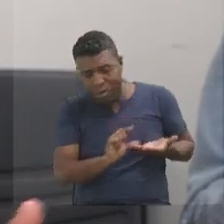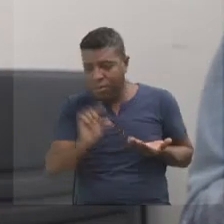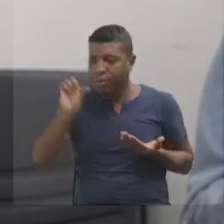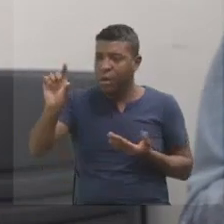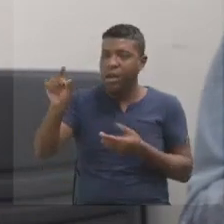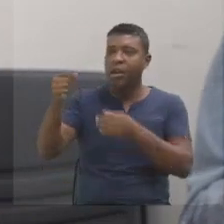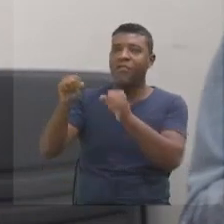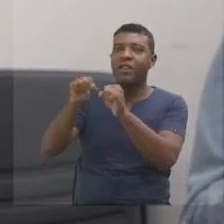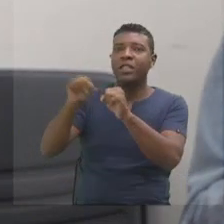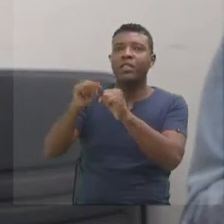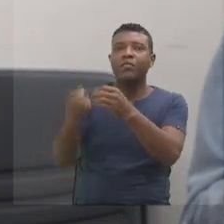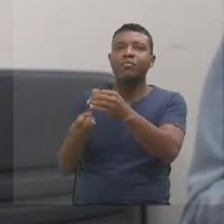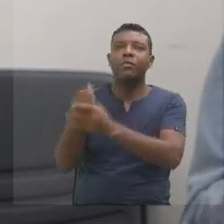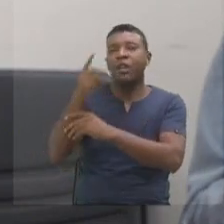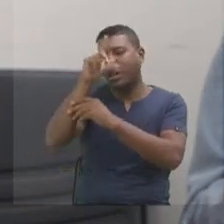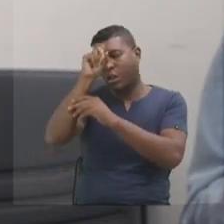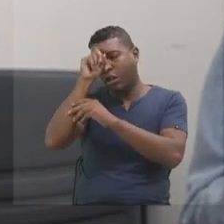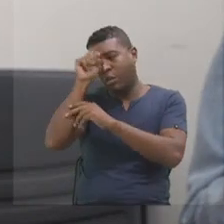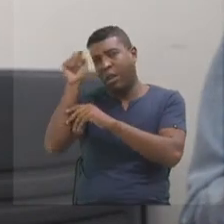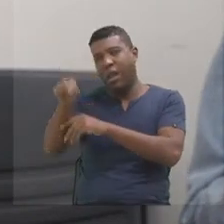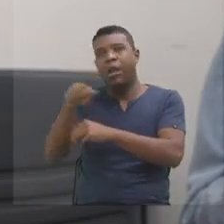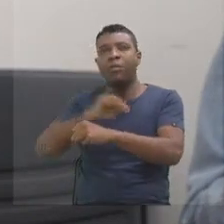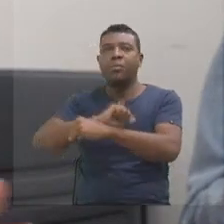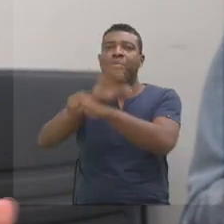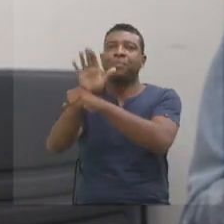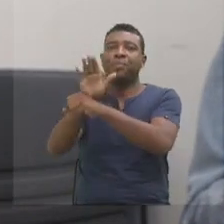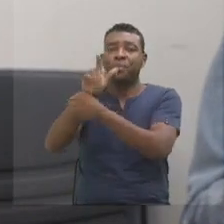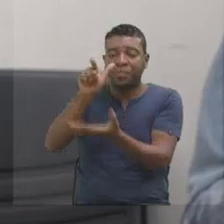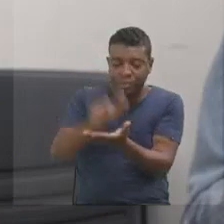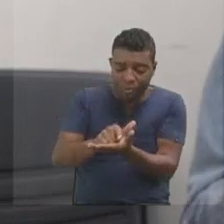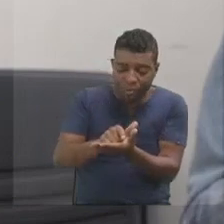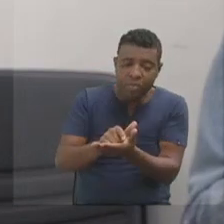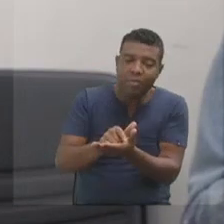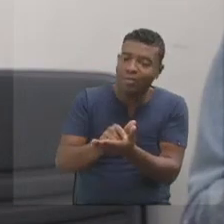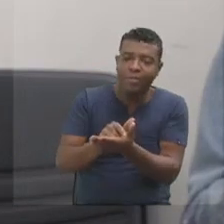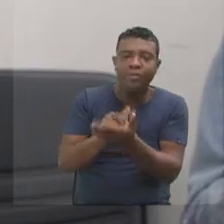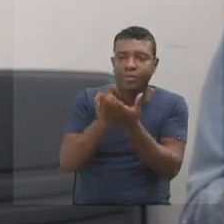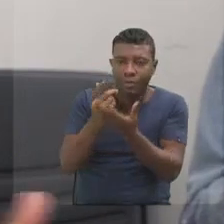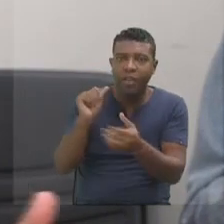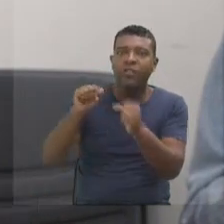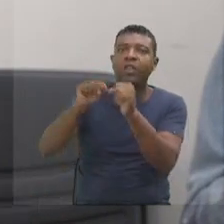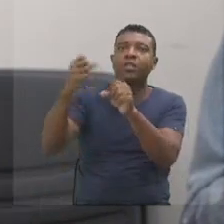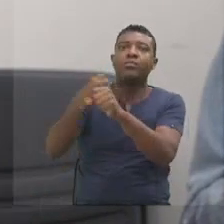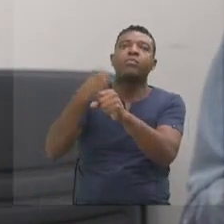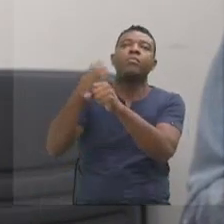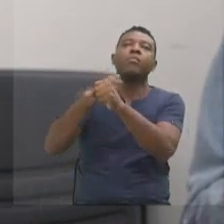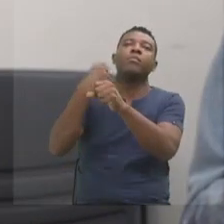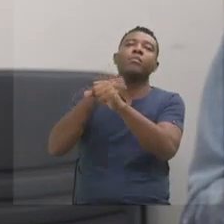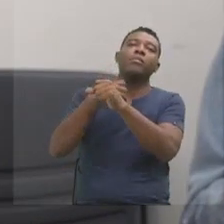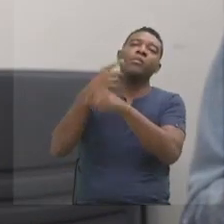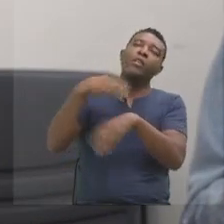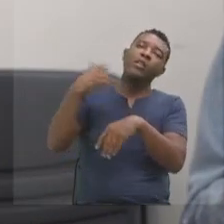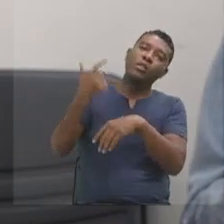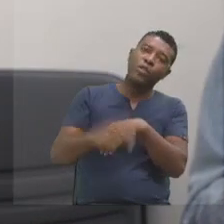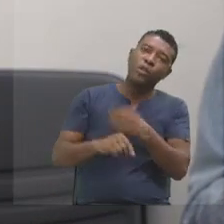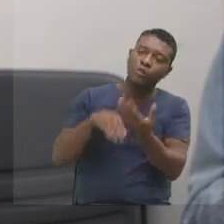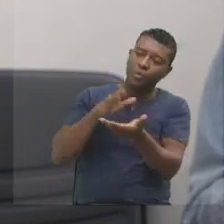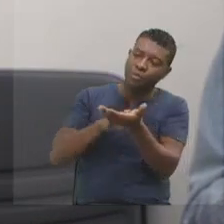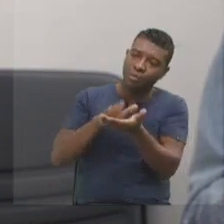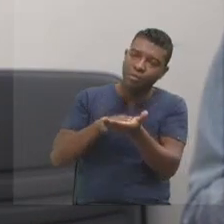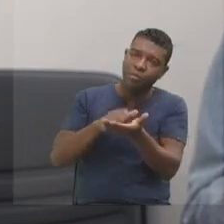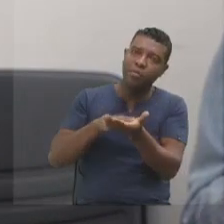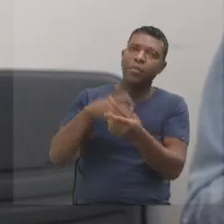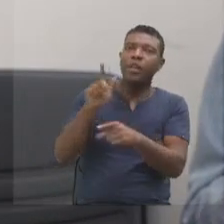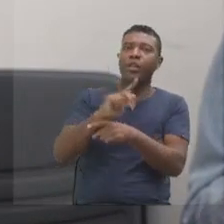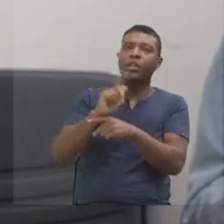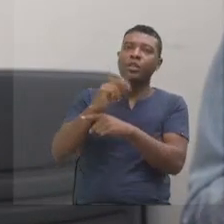Montes Claros possa realmente sair do papel e tornar efetivo e mais uma vez parabenizando a sua gestão